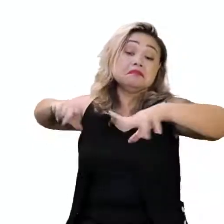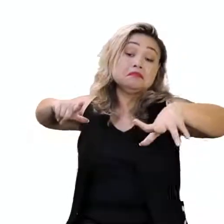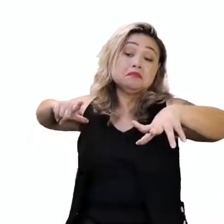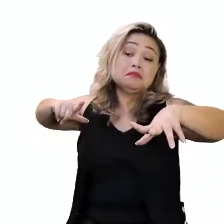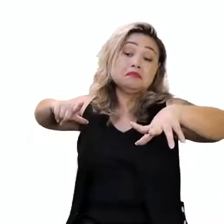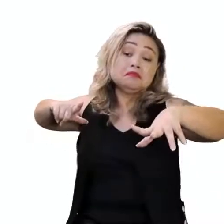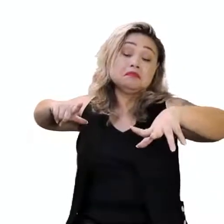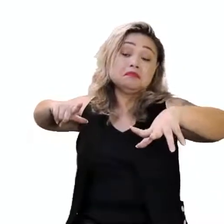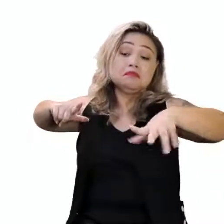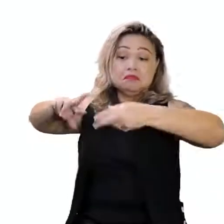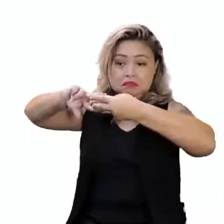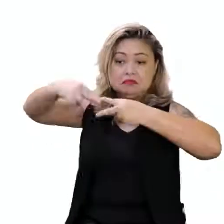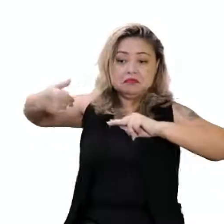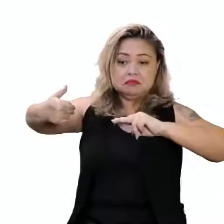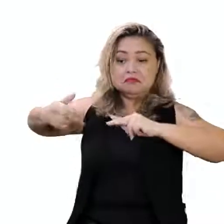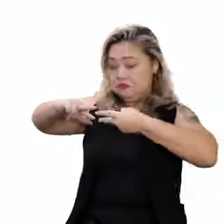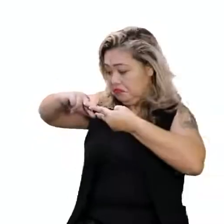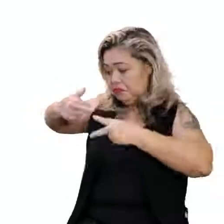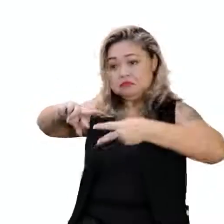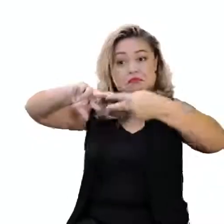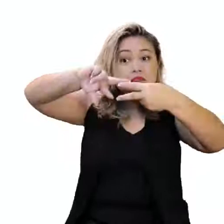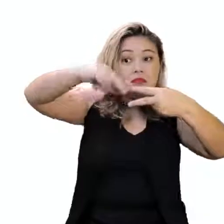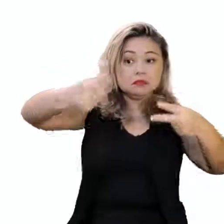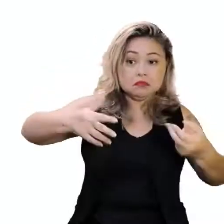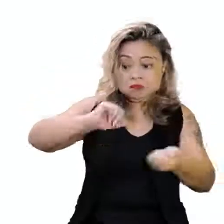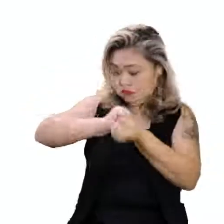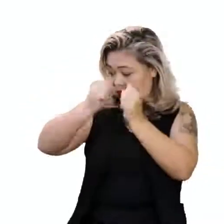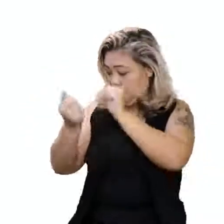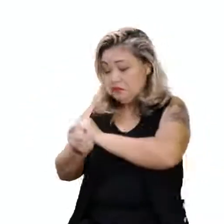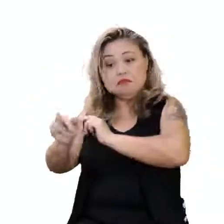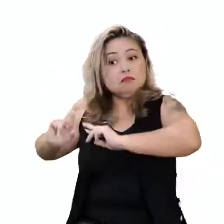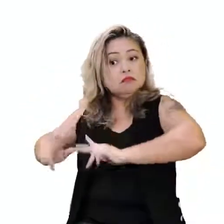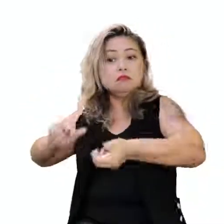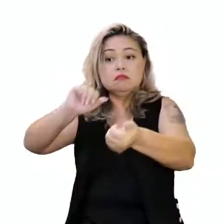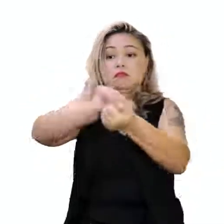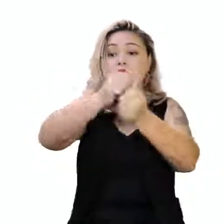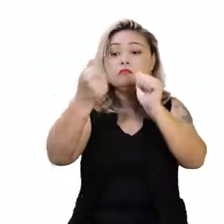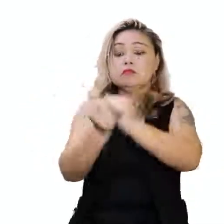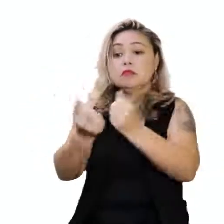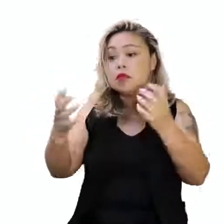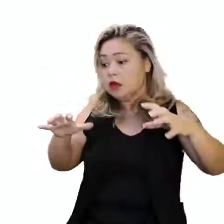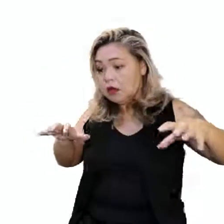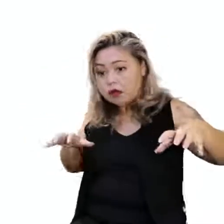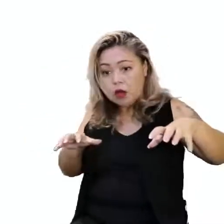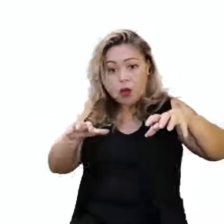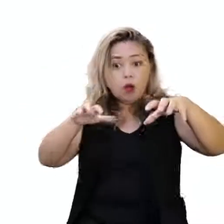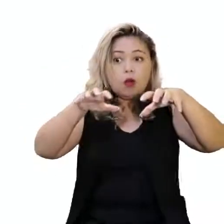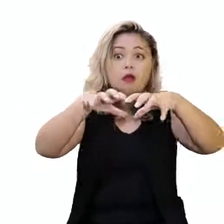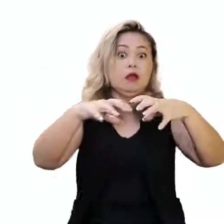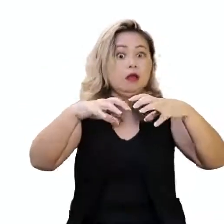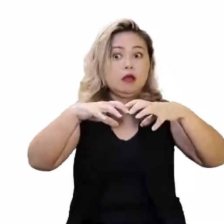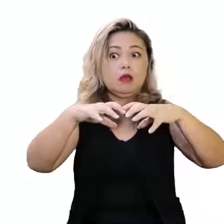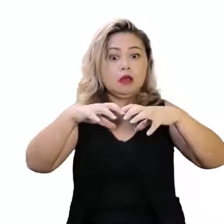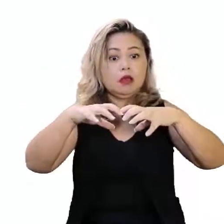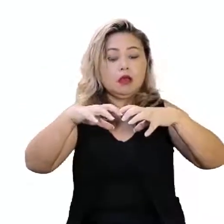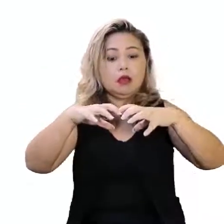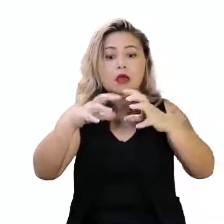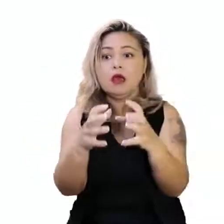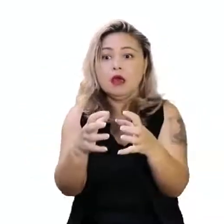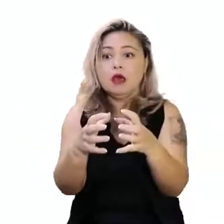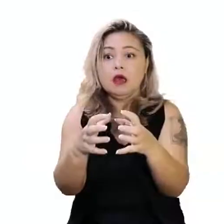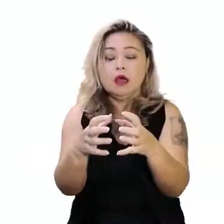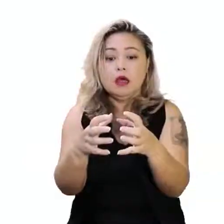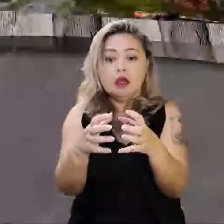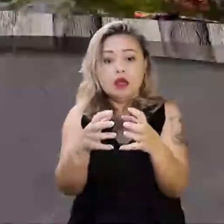diferentes, geneticamente, anatomicamente, adaptativamente, que elas, quando se encontrarem novamente, elas não vão ter